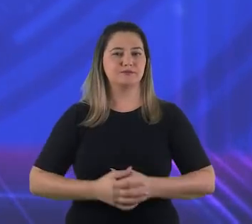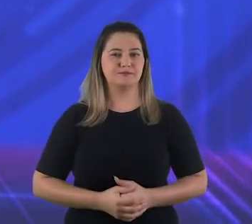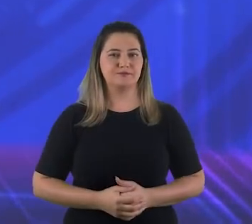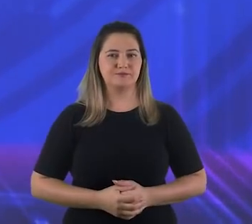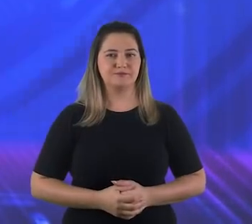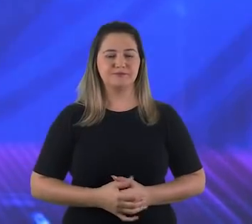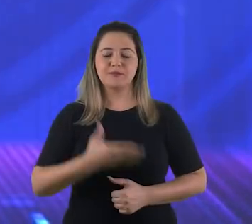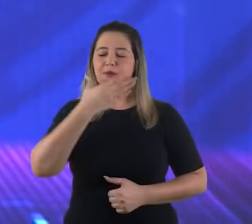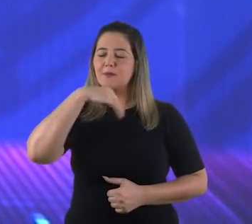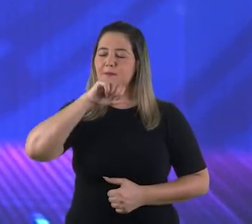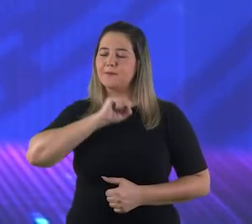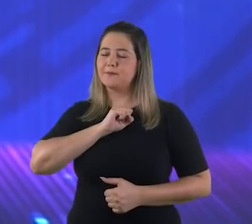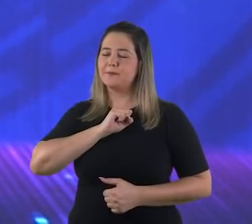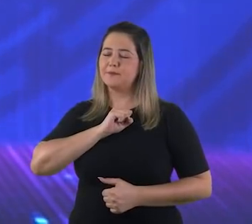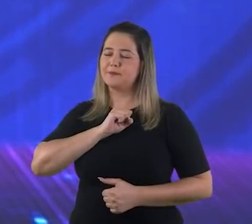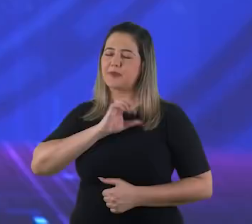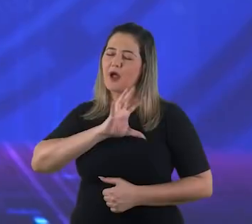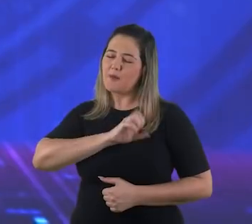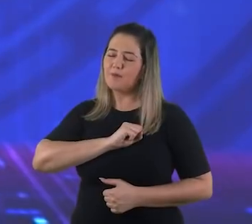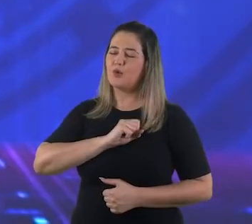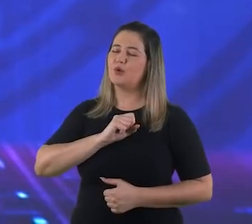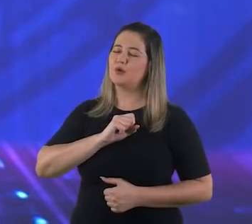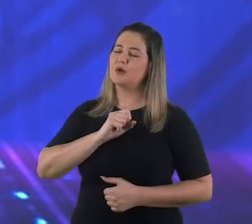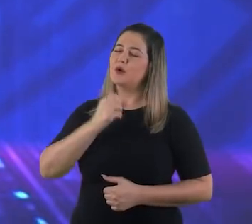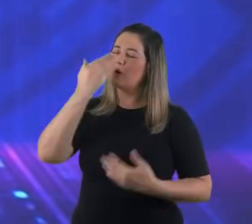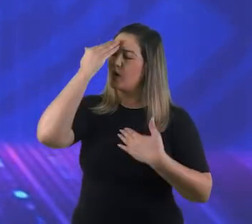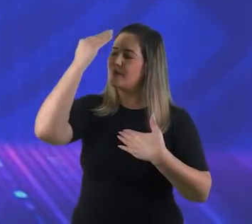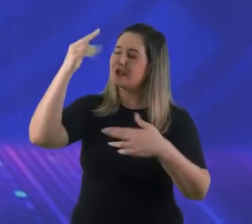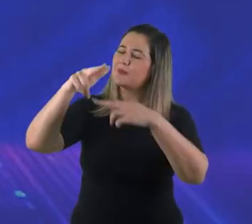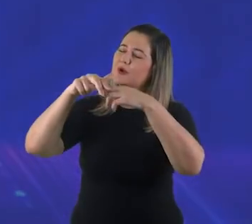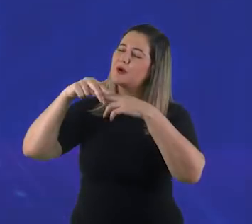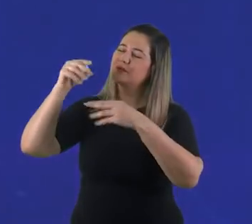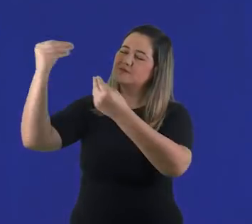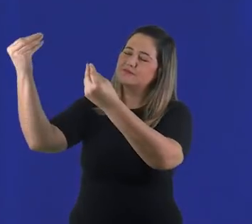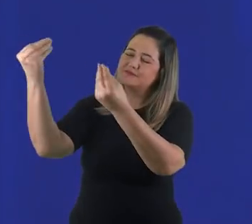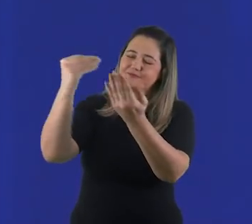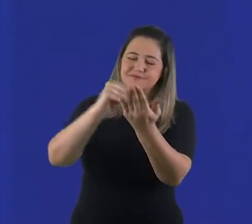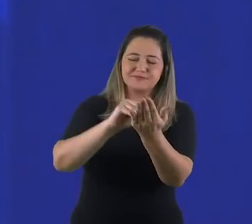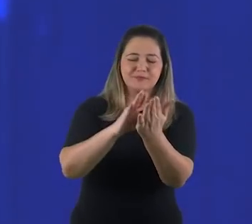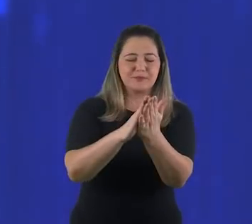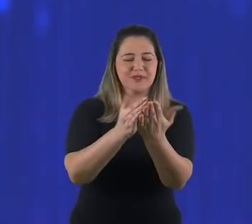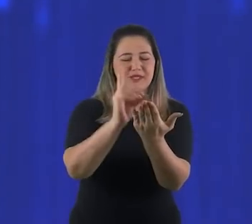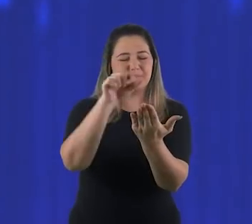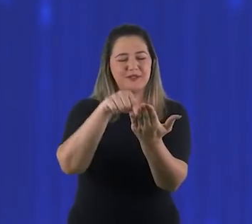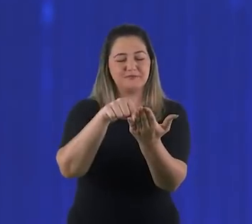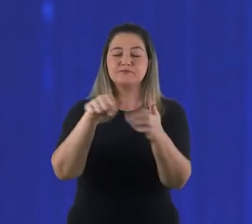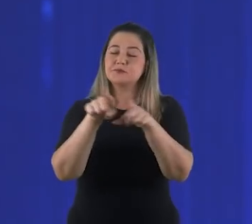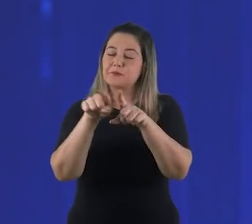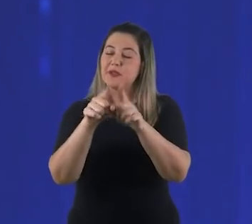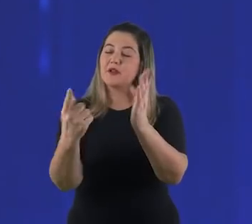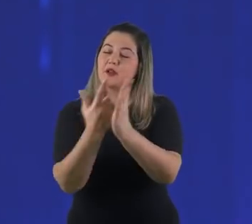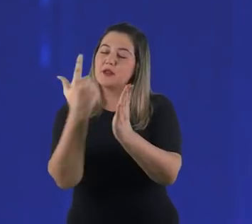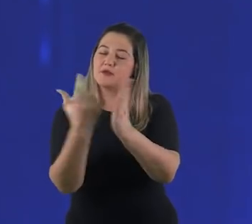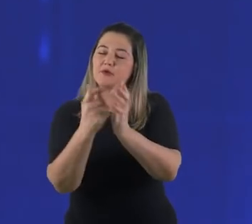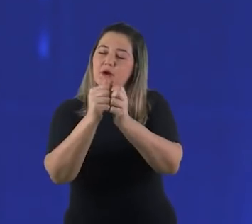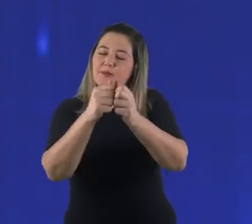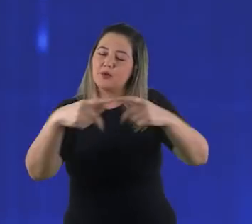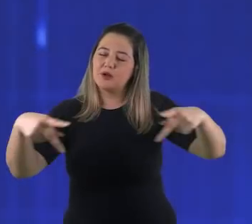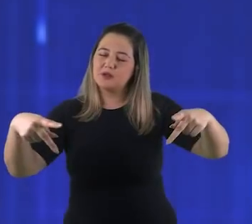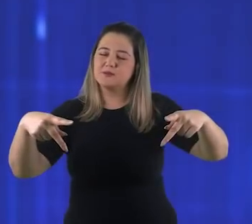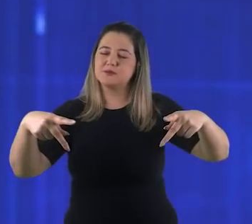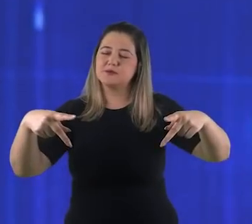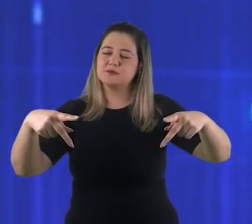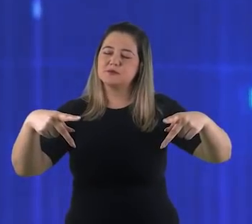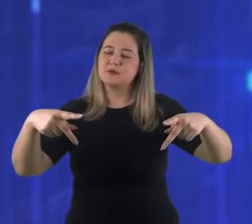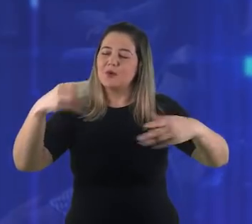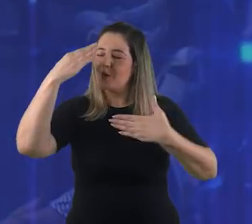da sua história. Pai de amor, Deus querido, obrigado pela mensagem da Tua palavra, obrigado pelo livro do Apocalipse, obrigado